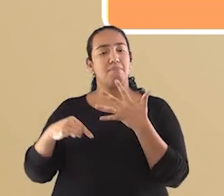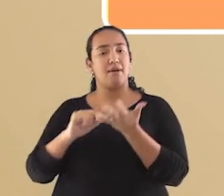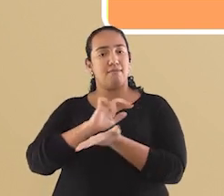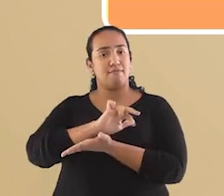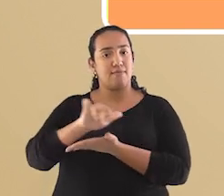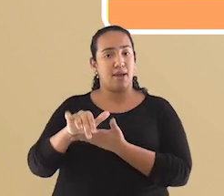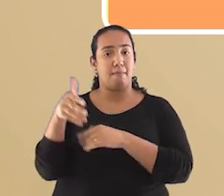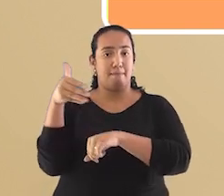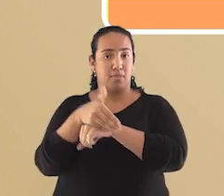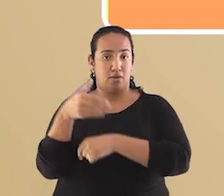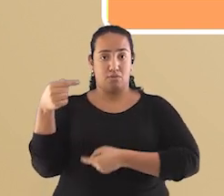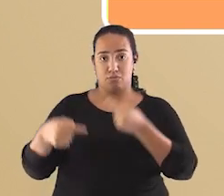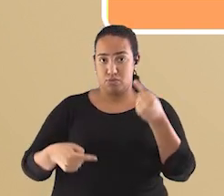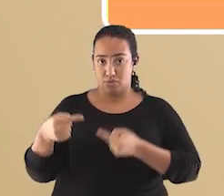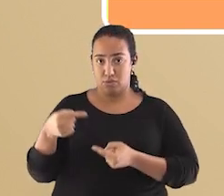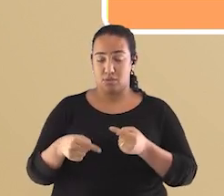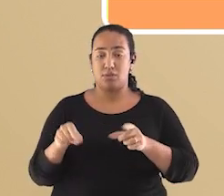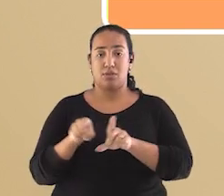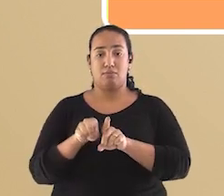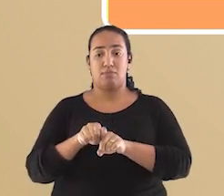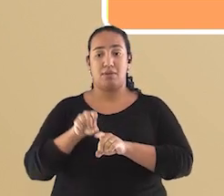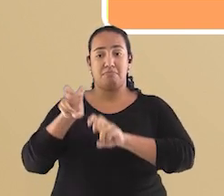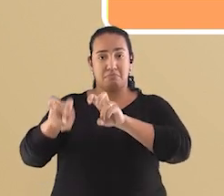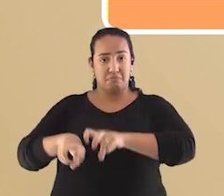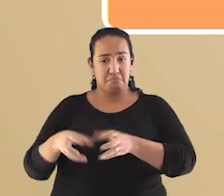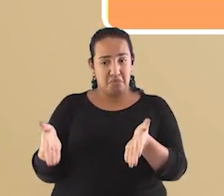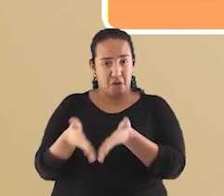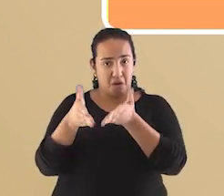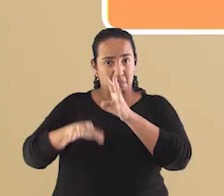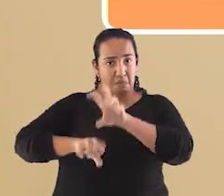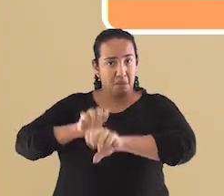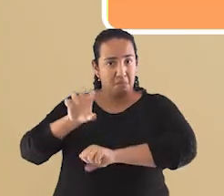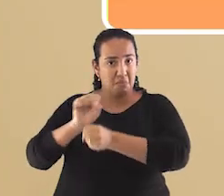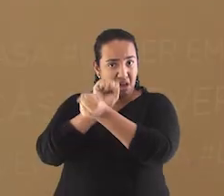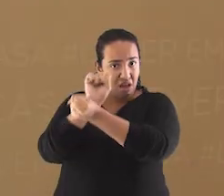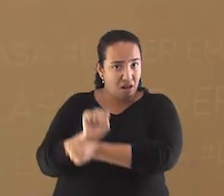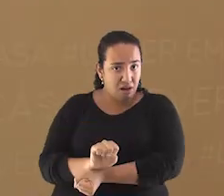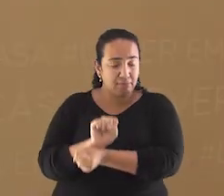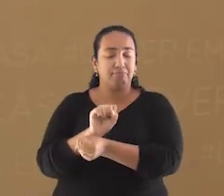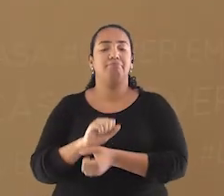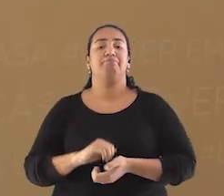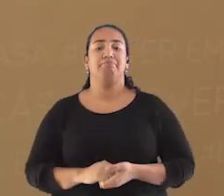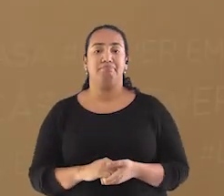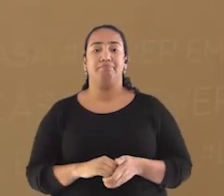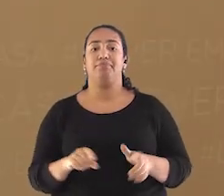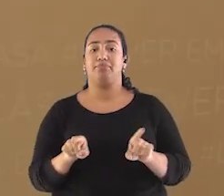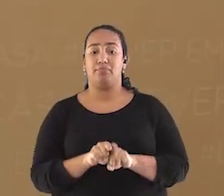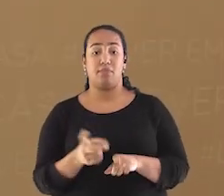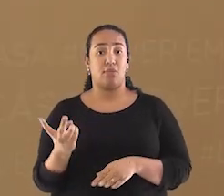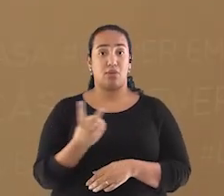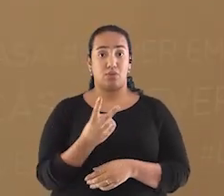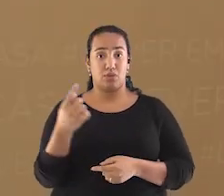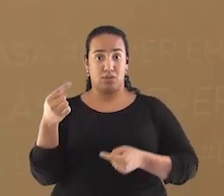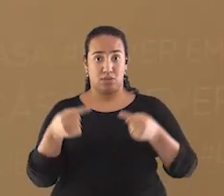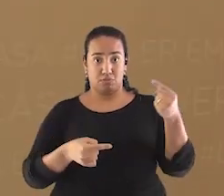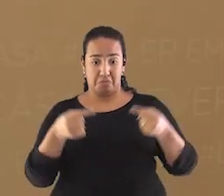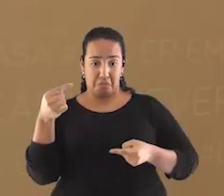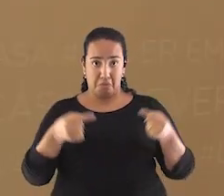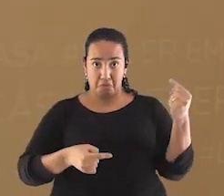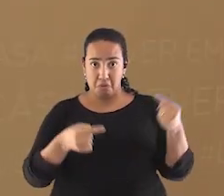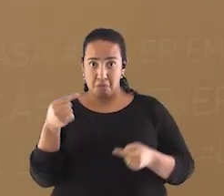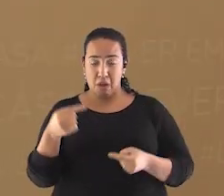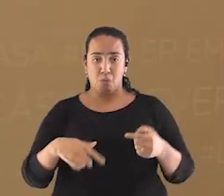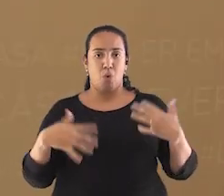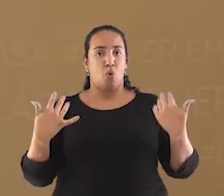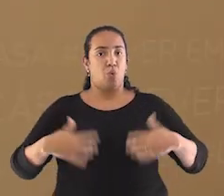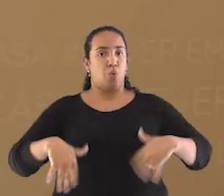participava da política e explorava o trabalho de camponeses pobres e dos escravos. A rivalidade entre as duas cidades era